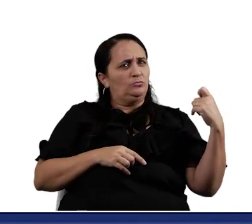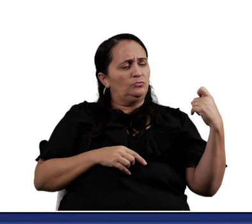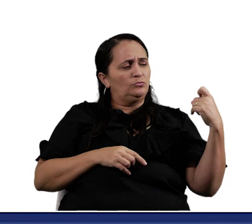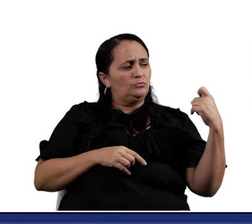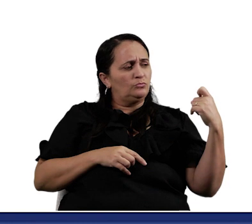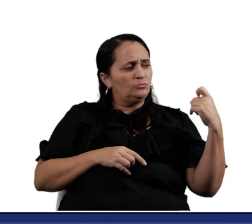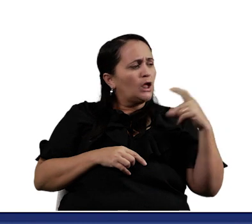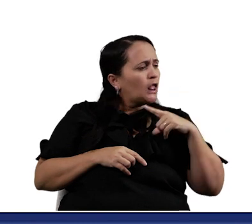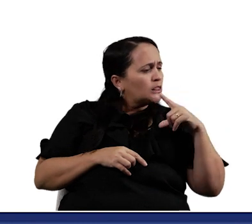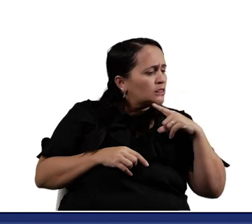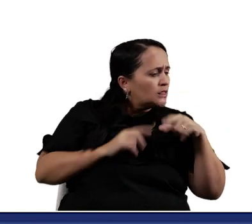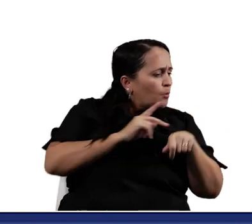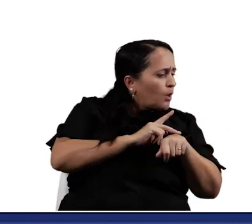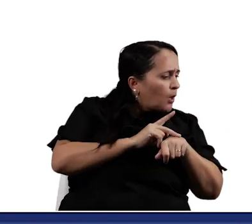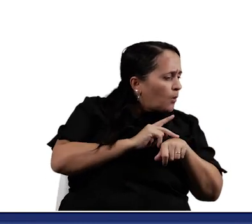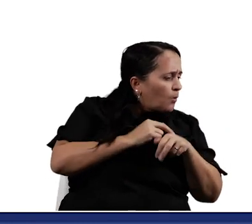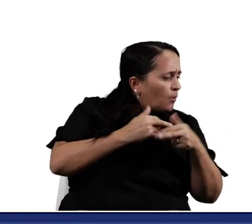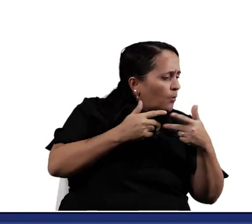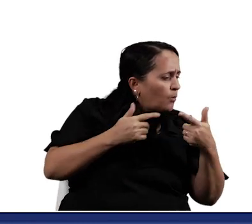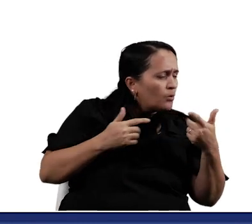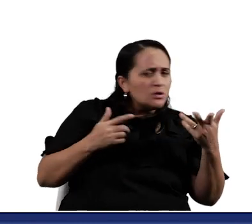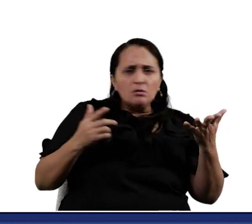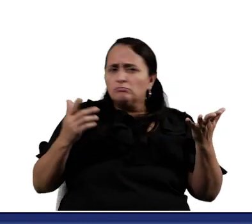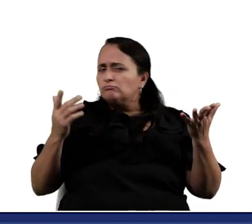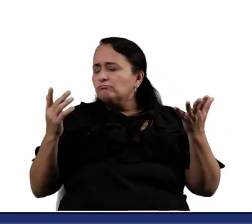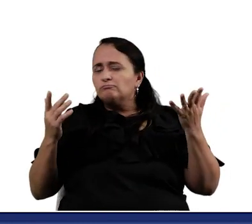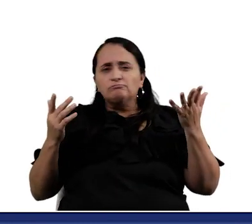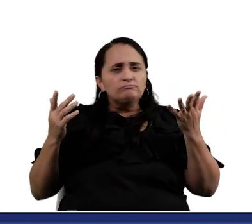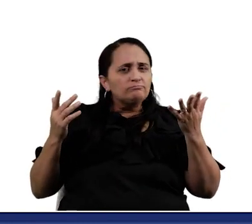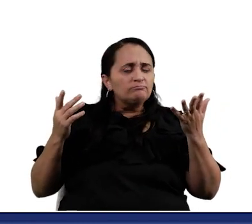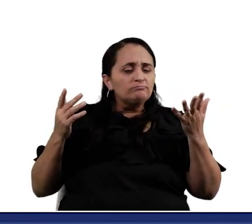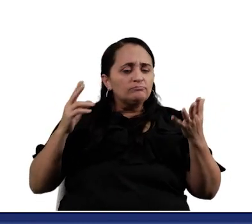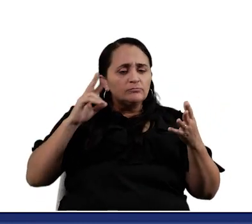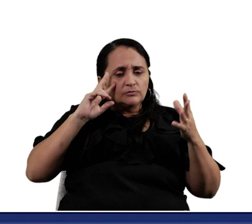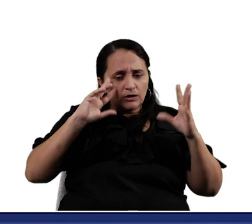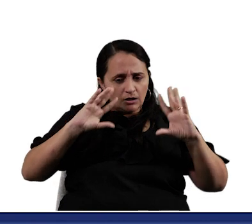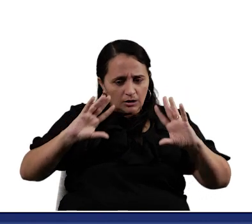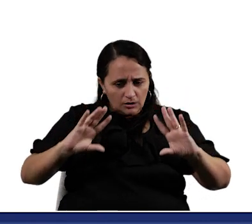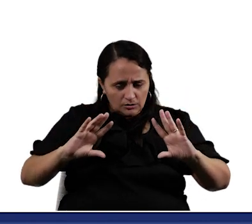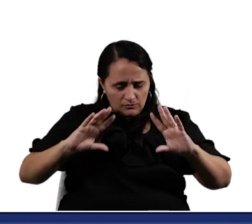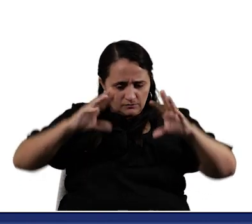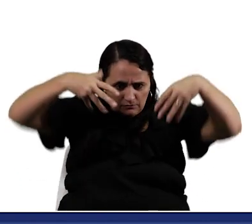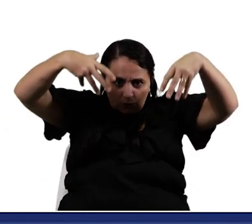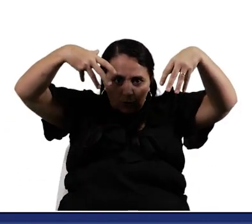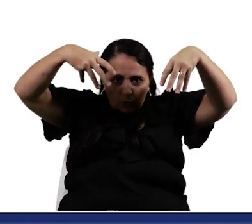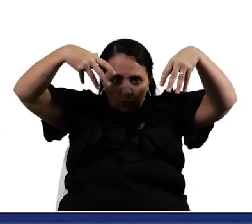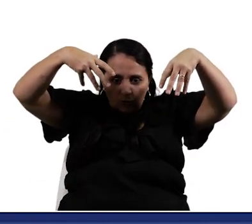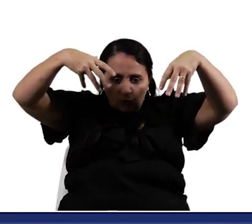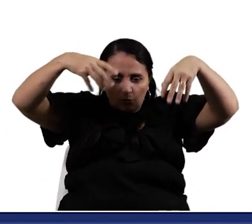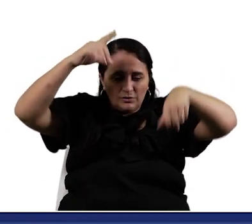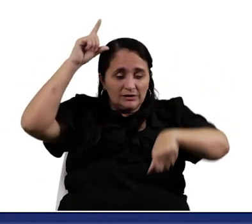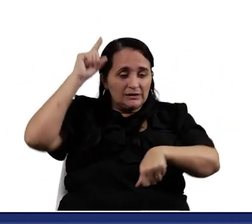parecendo que havia alguma coisa dentro da viola. Imediatamente, ele virou a viola para baixo